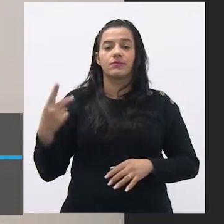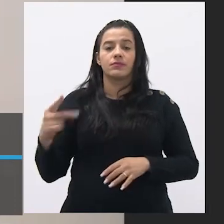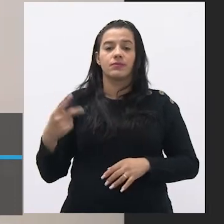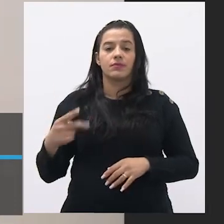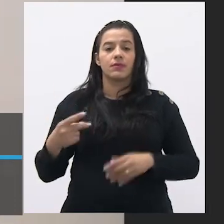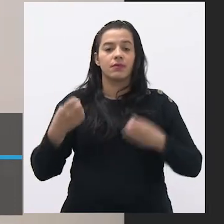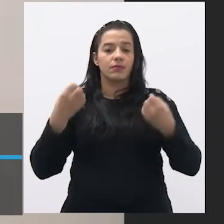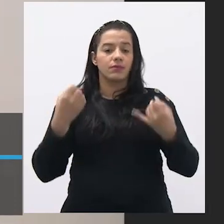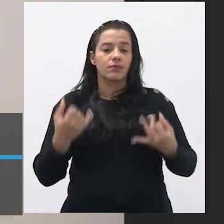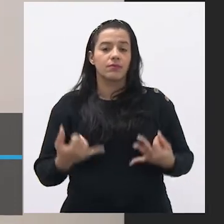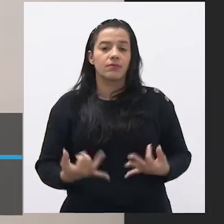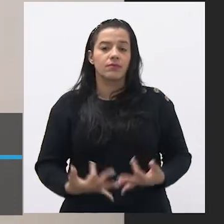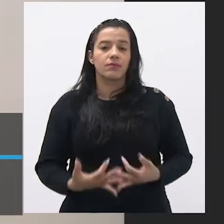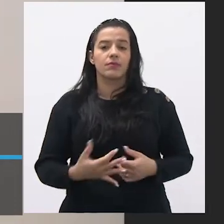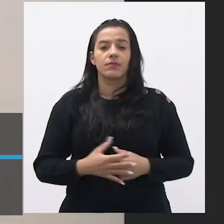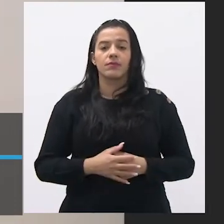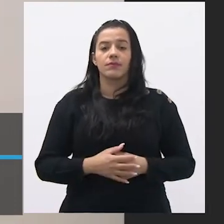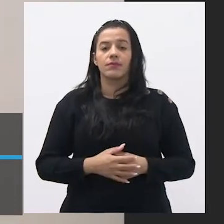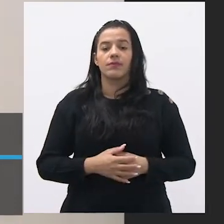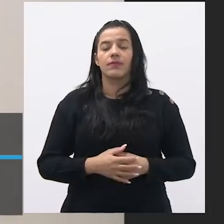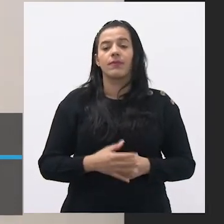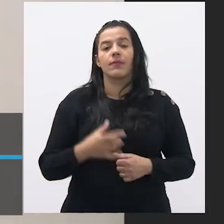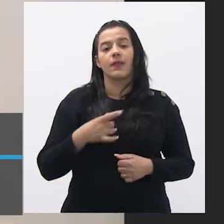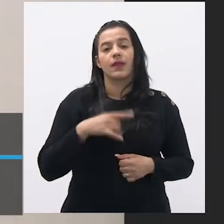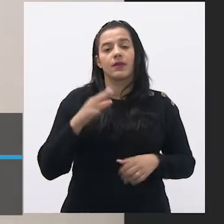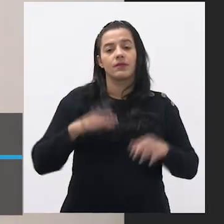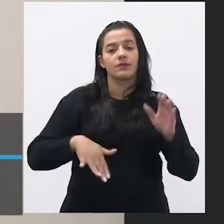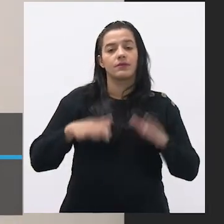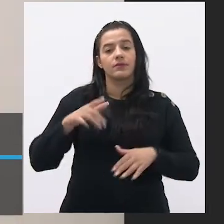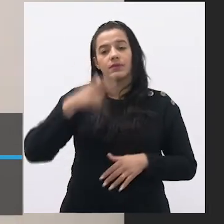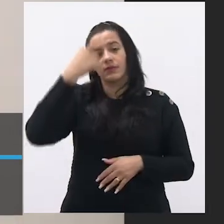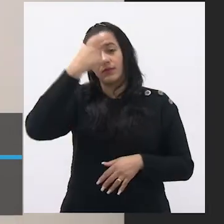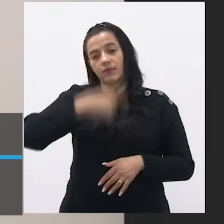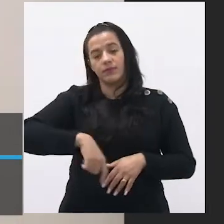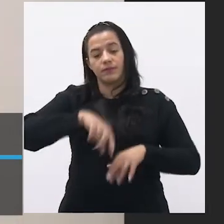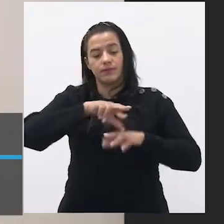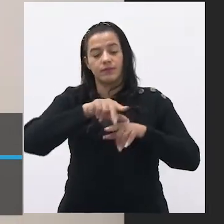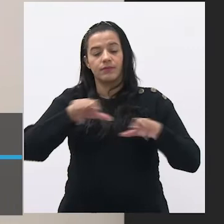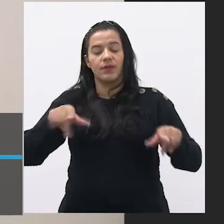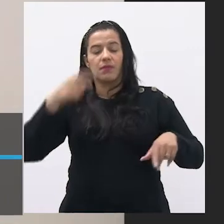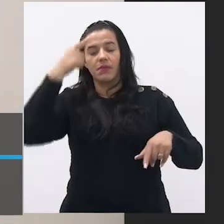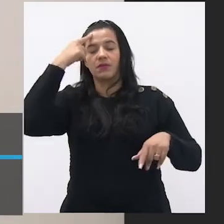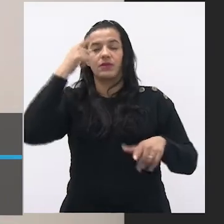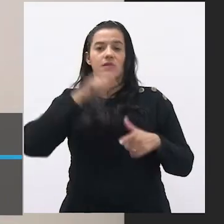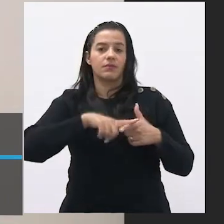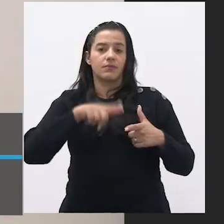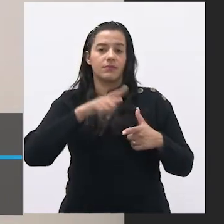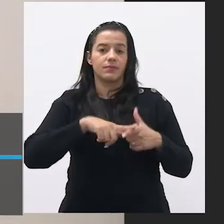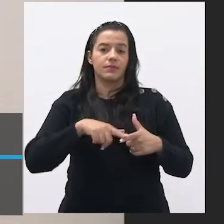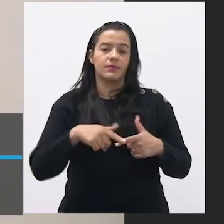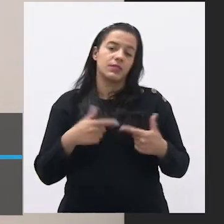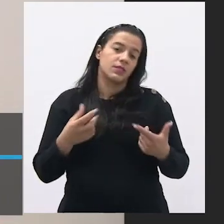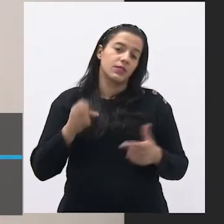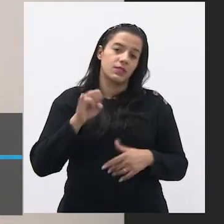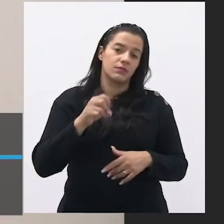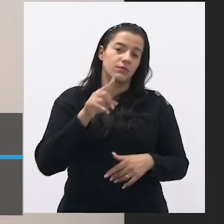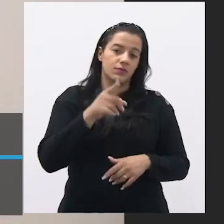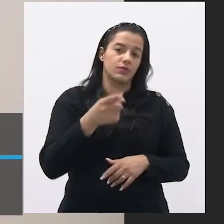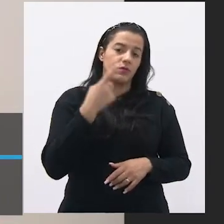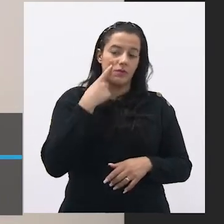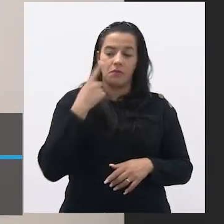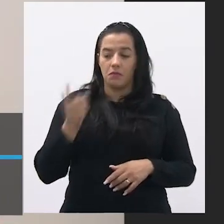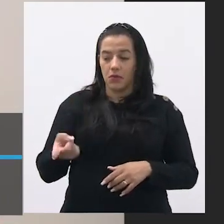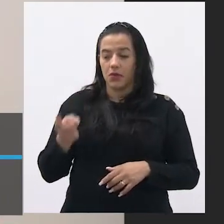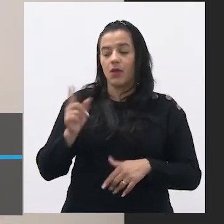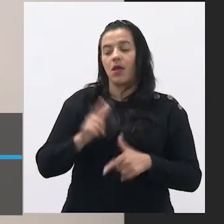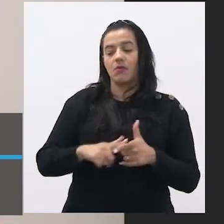nos estudantes o fato deles terem determinadas identidades como um problema. Se a gente enxerga como um problema, quer dizer